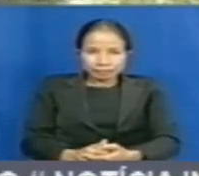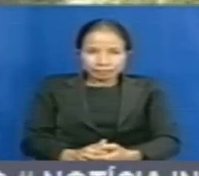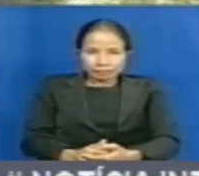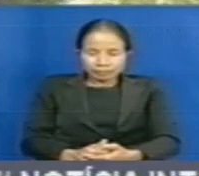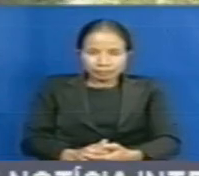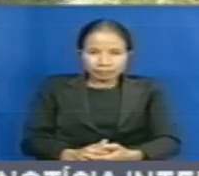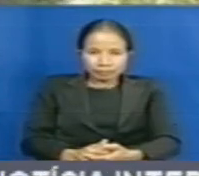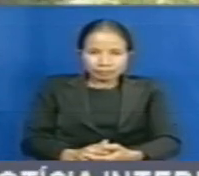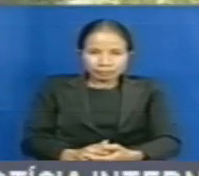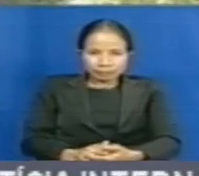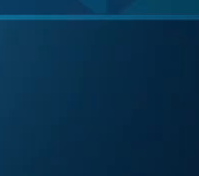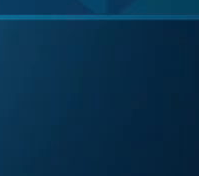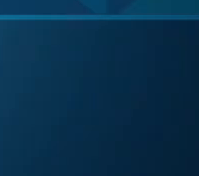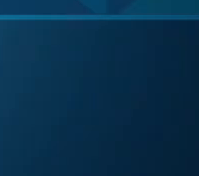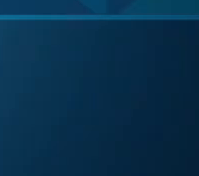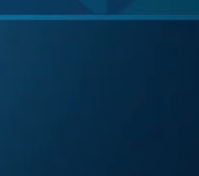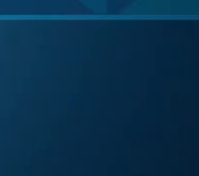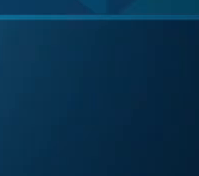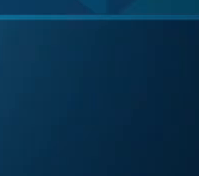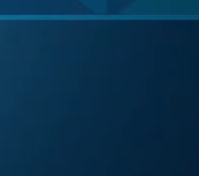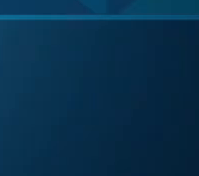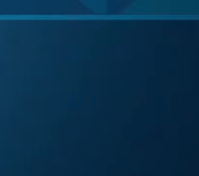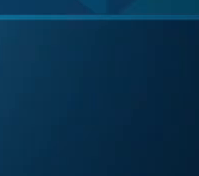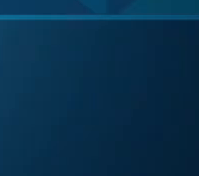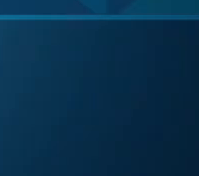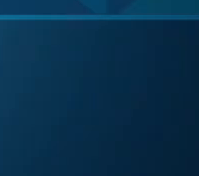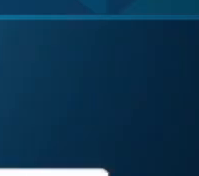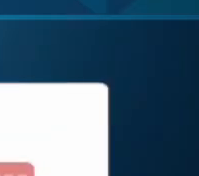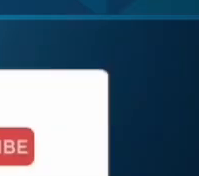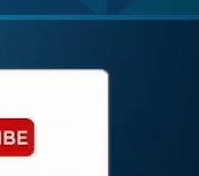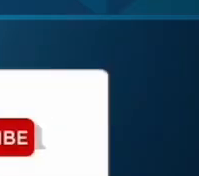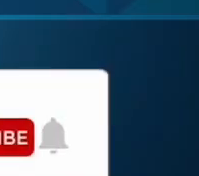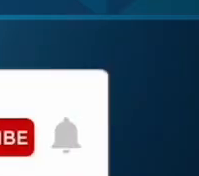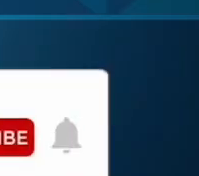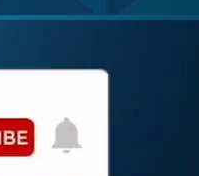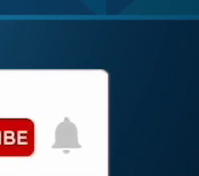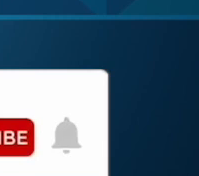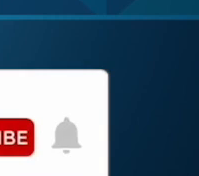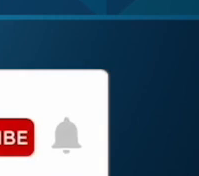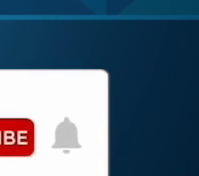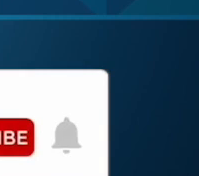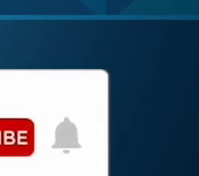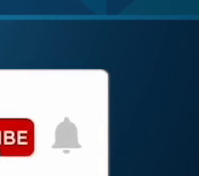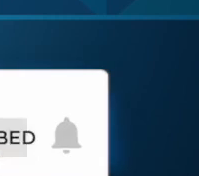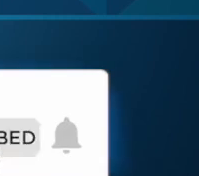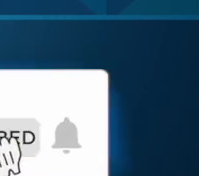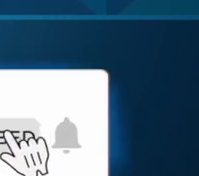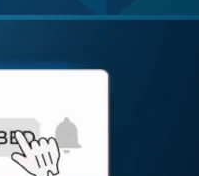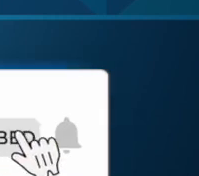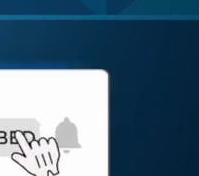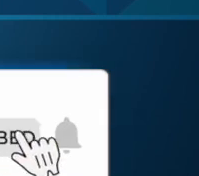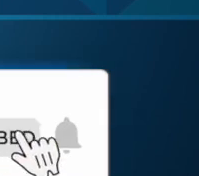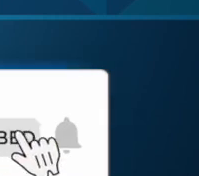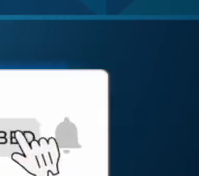Gaio, RTTLI. Atuhetan informação factuais no atuais, queta haluha, inscreva e